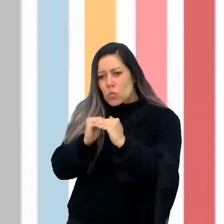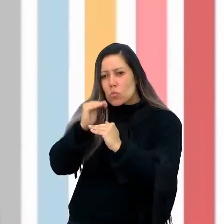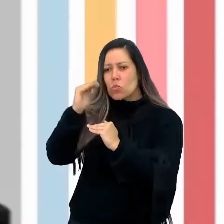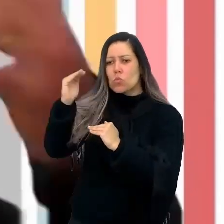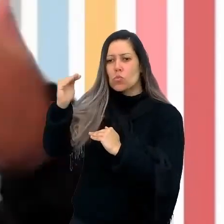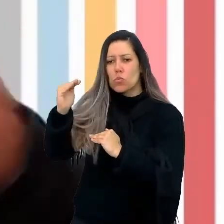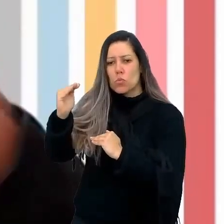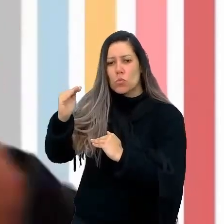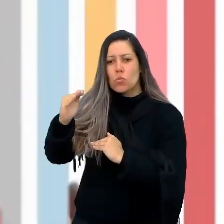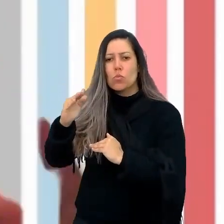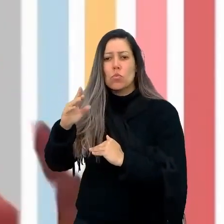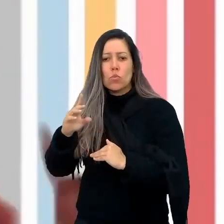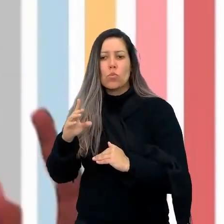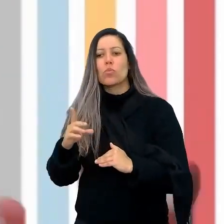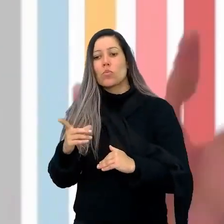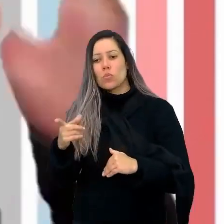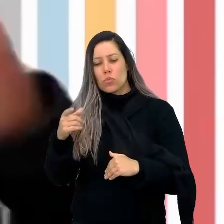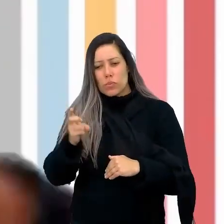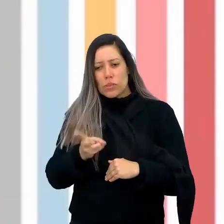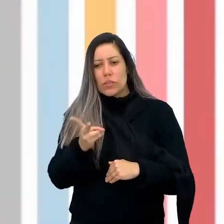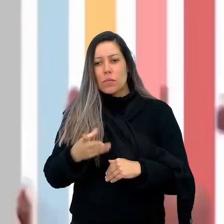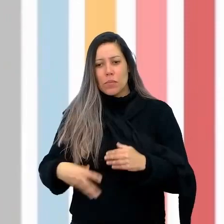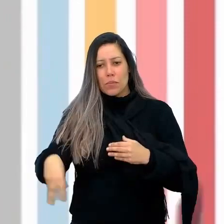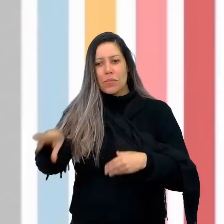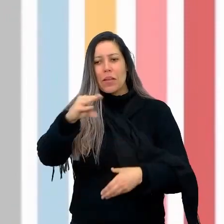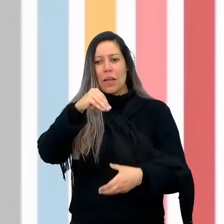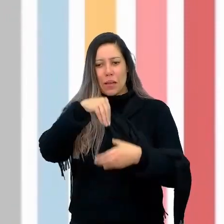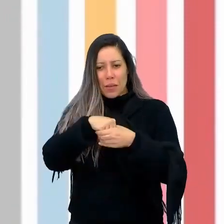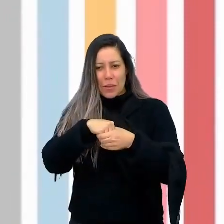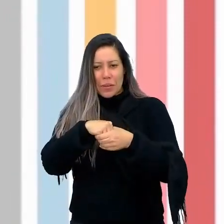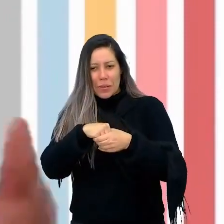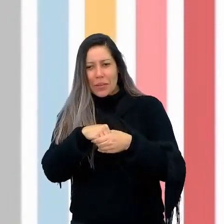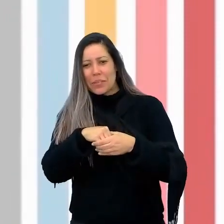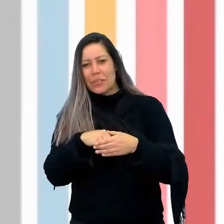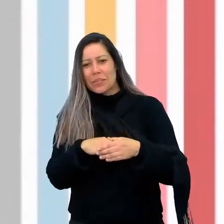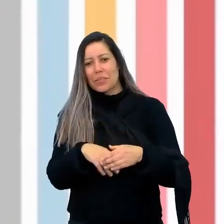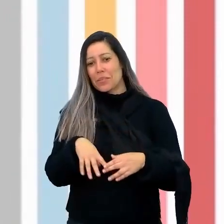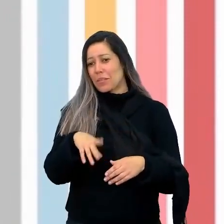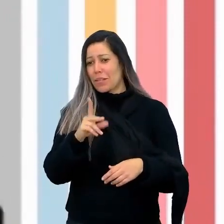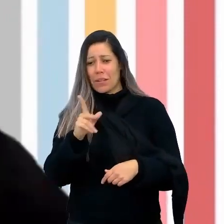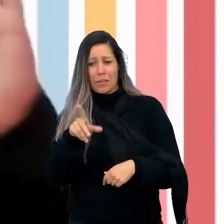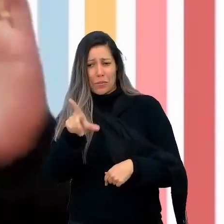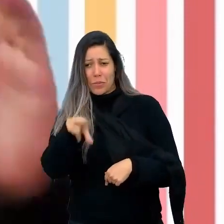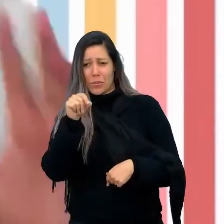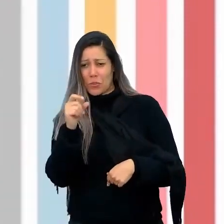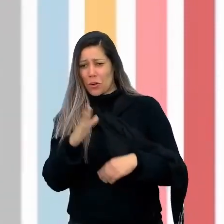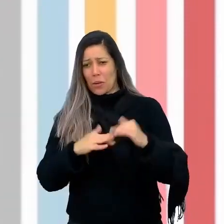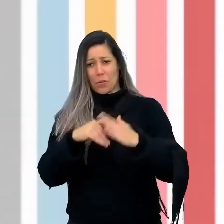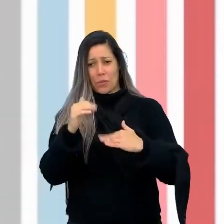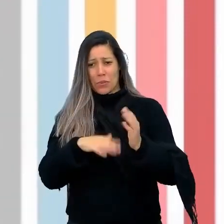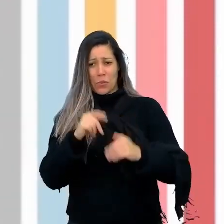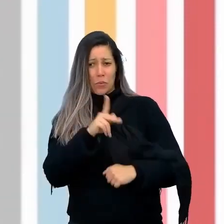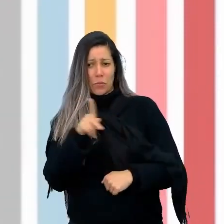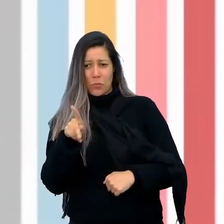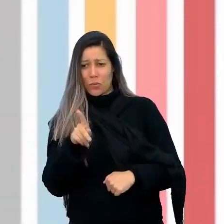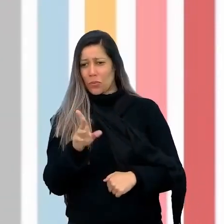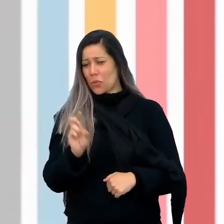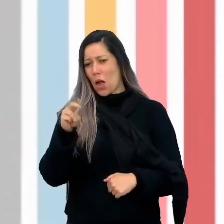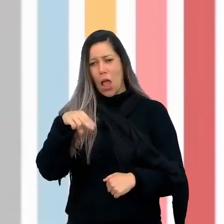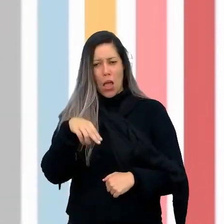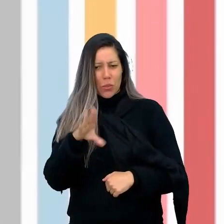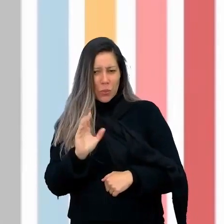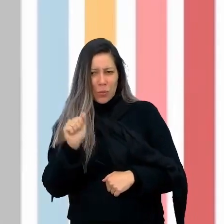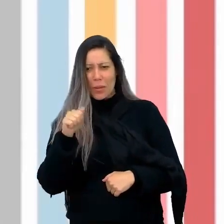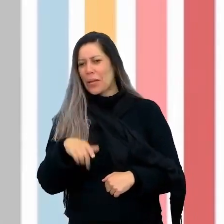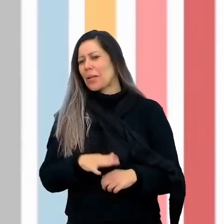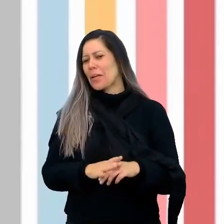dizer, já está já no nosso pacote, né? Já vem já junto com a nossa profissão. Uma vez que a gente escolhe ser professor, a gente sabe que não vai nunca mais parar